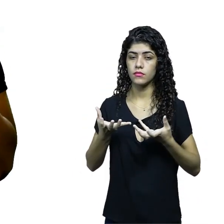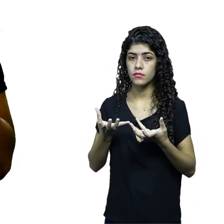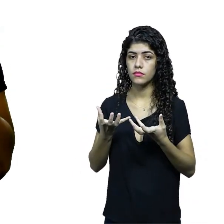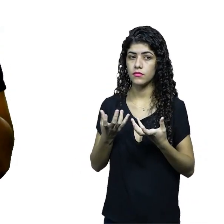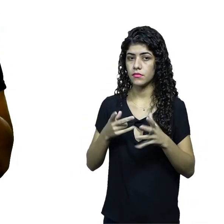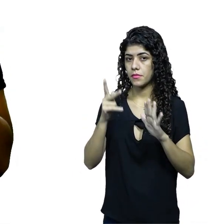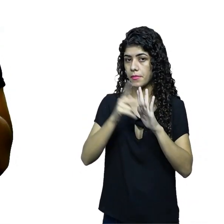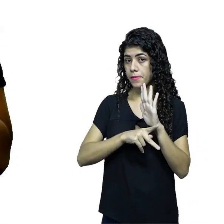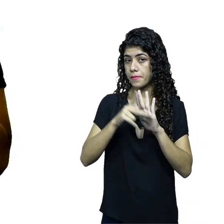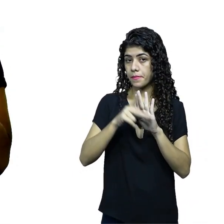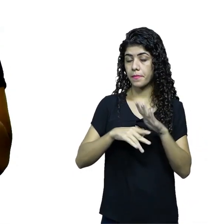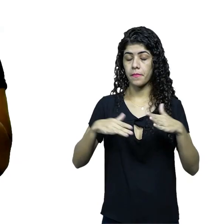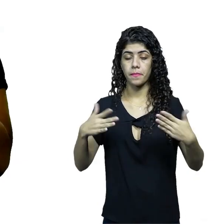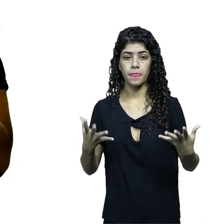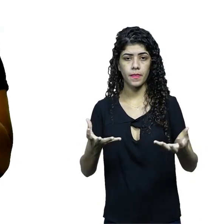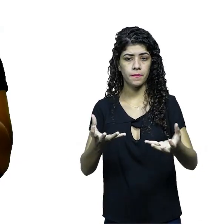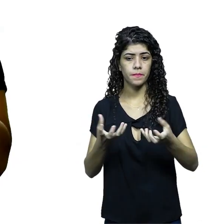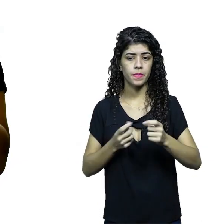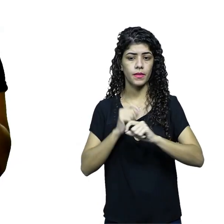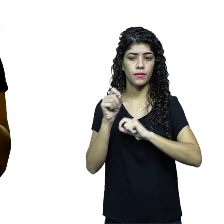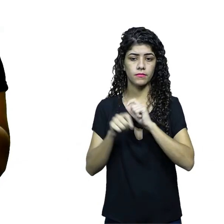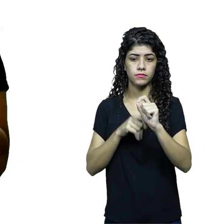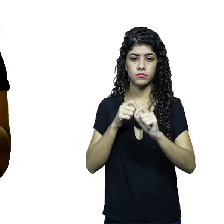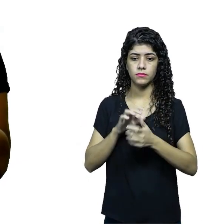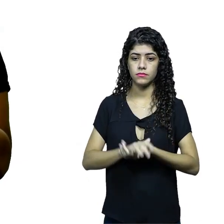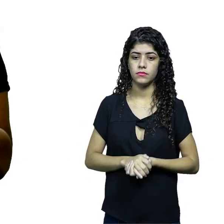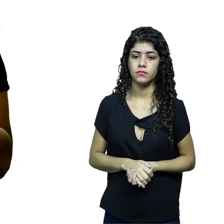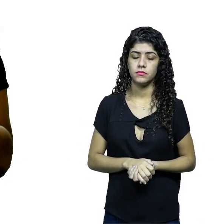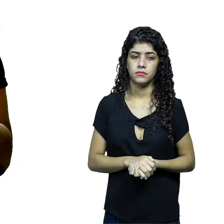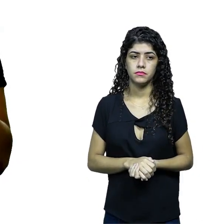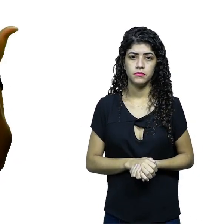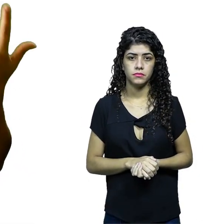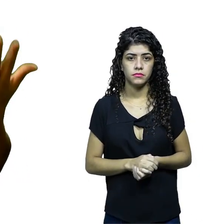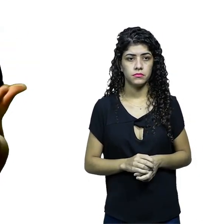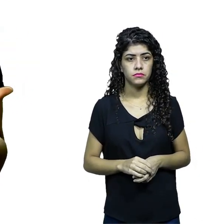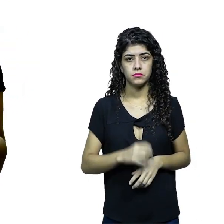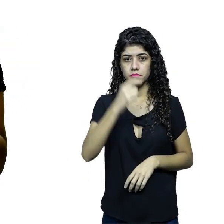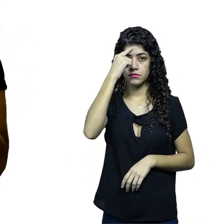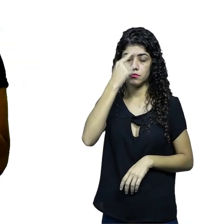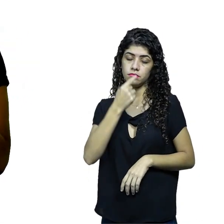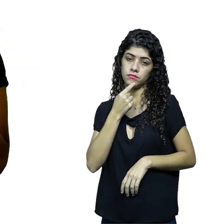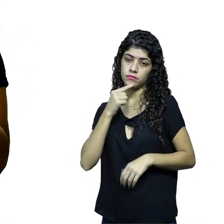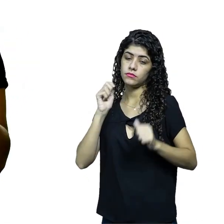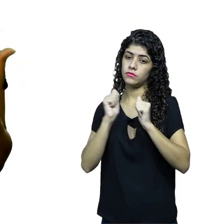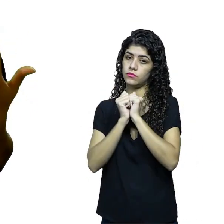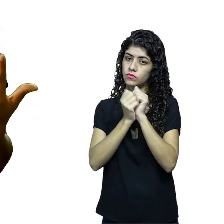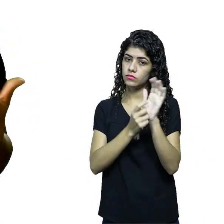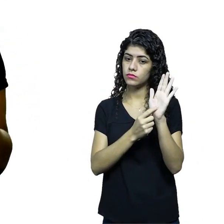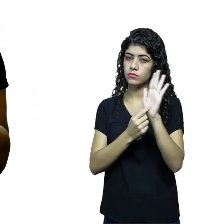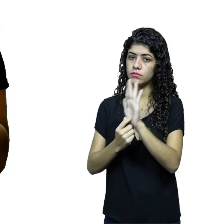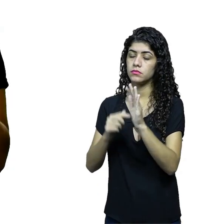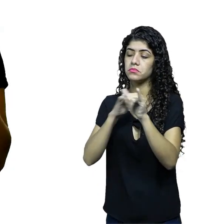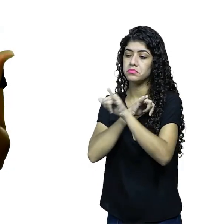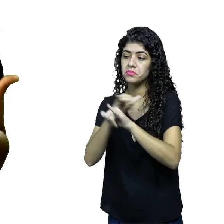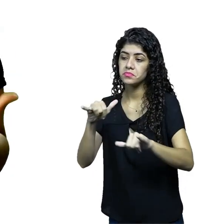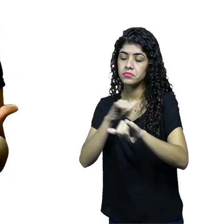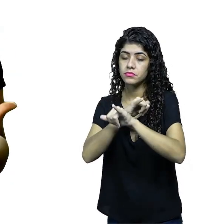vai querer daquele projeto? Ele vai querer a imagem dele vinculada, ele vai